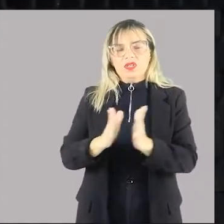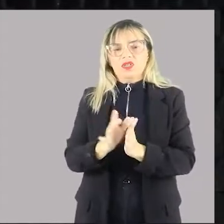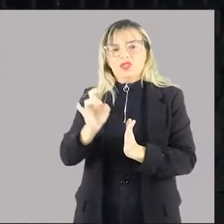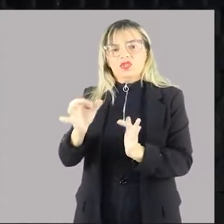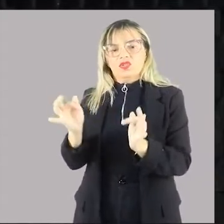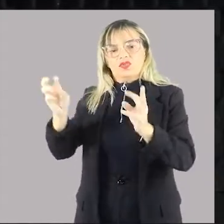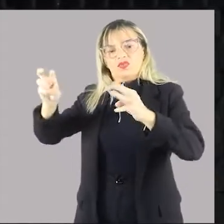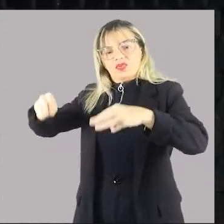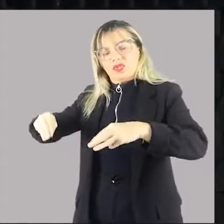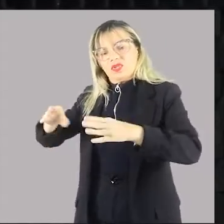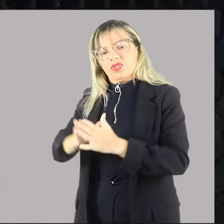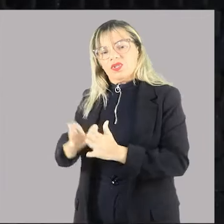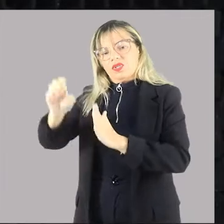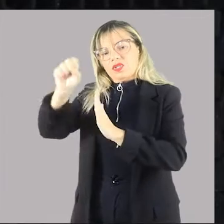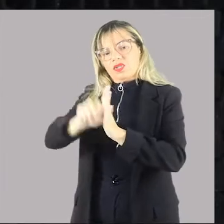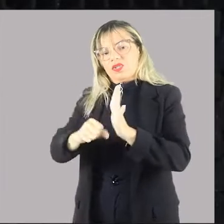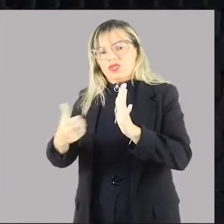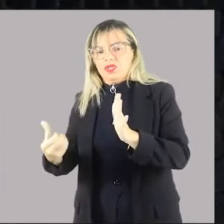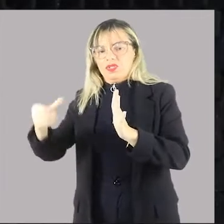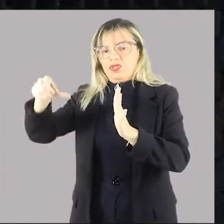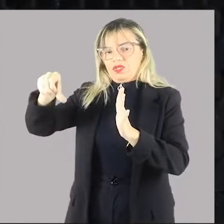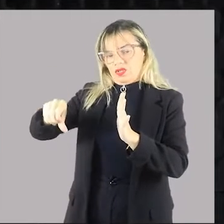termina no final do século XIX.